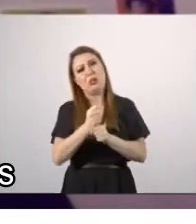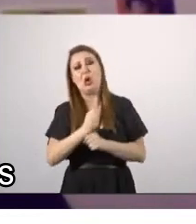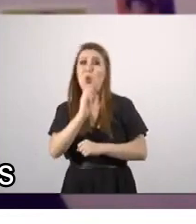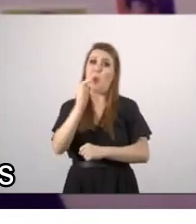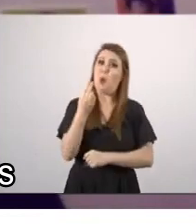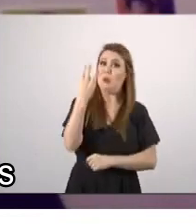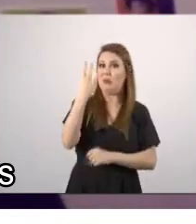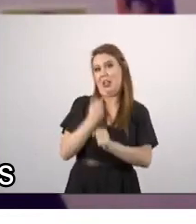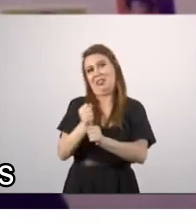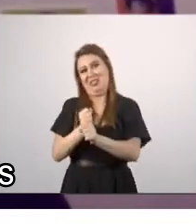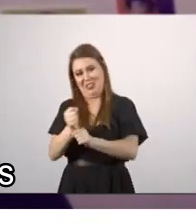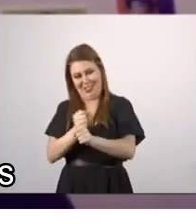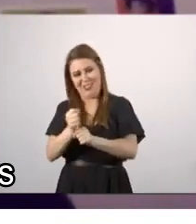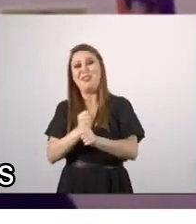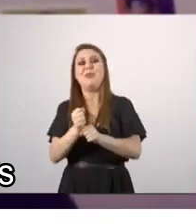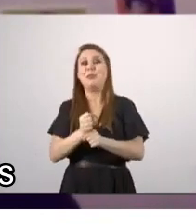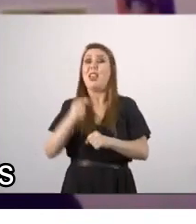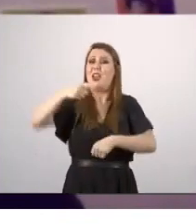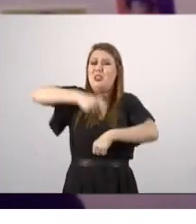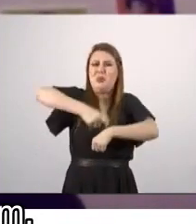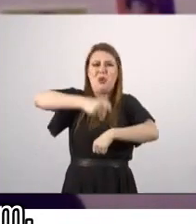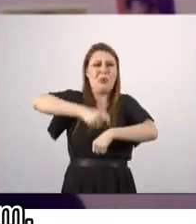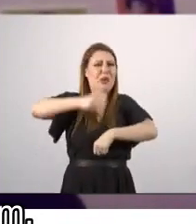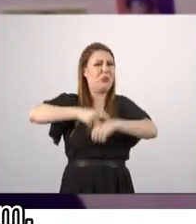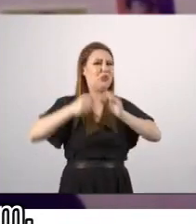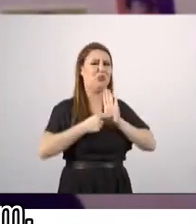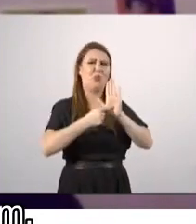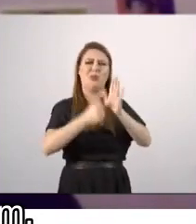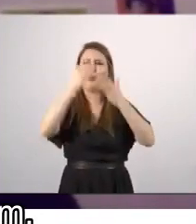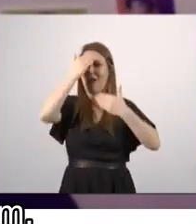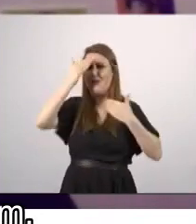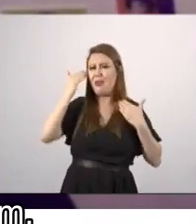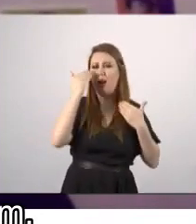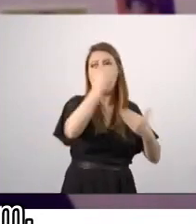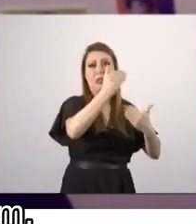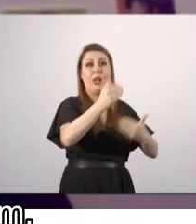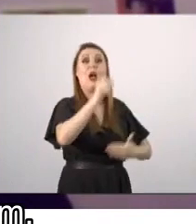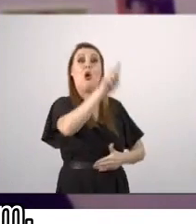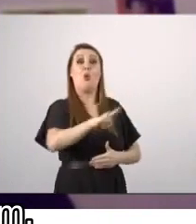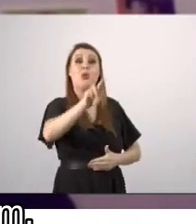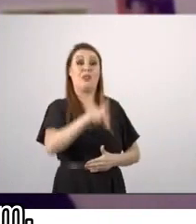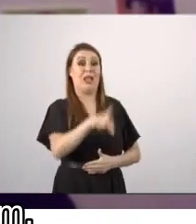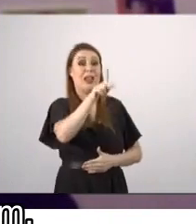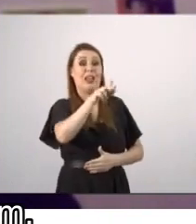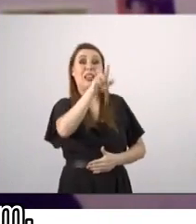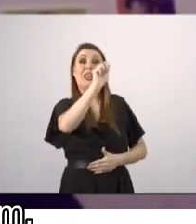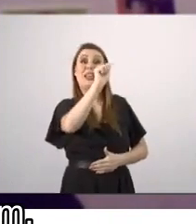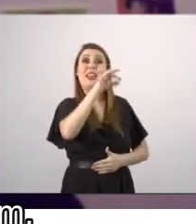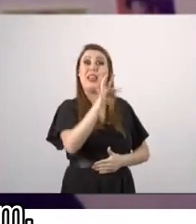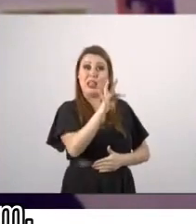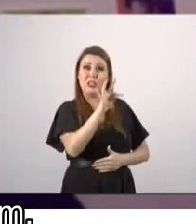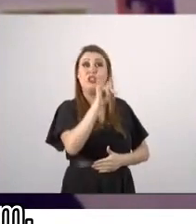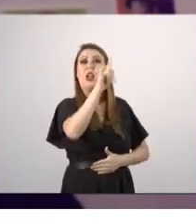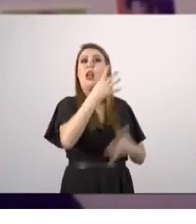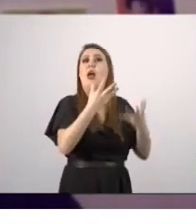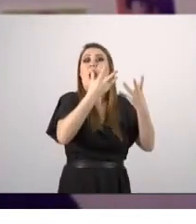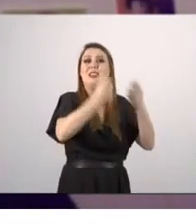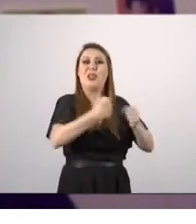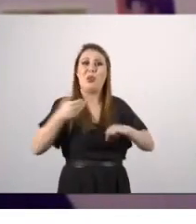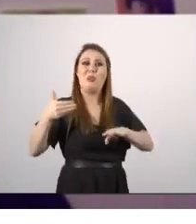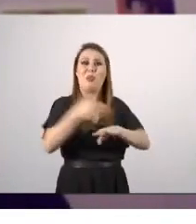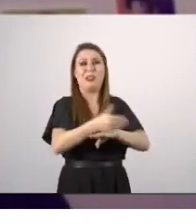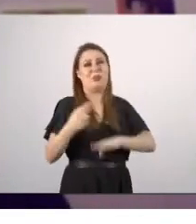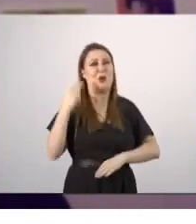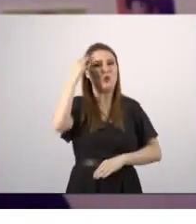é um momento de expressar enorme gratidão à Kent State University por participar com a gente desse sonho, por